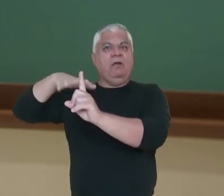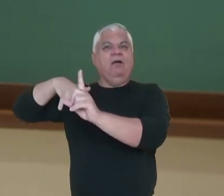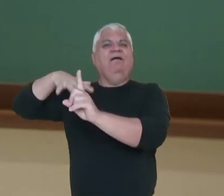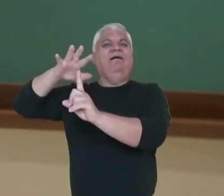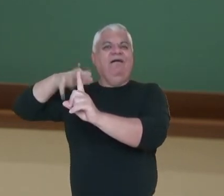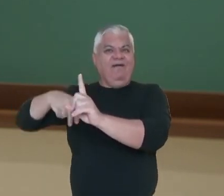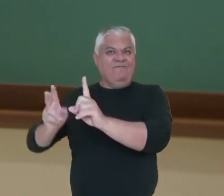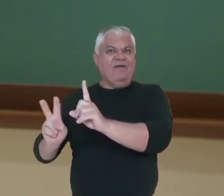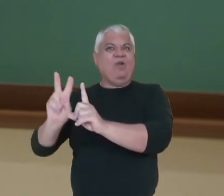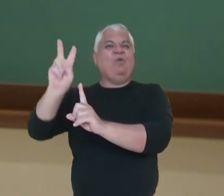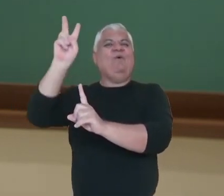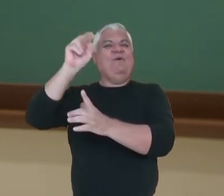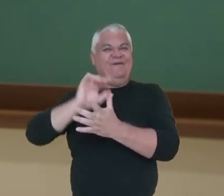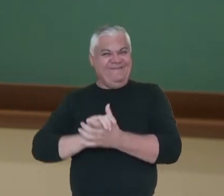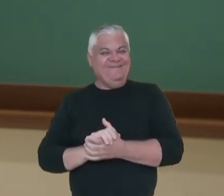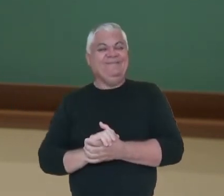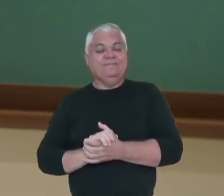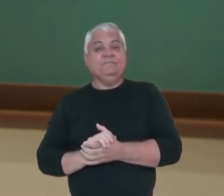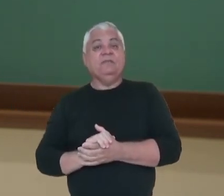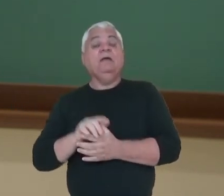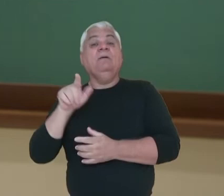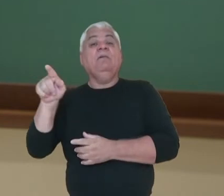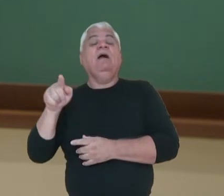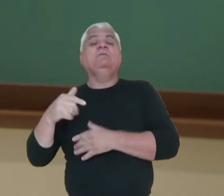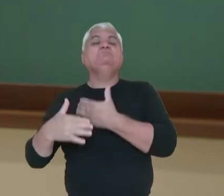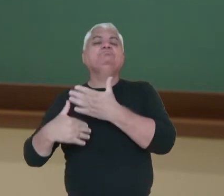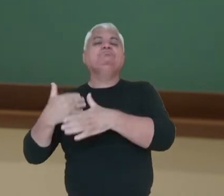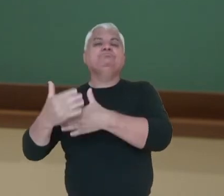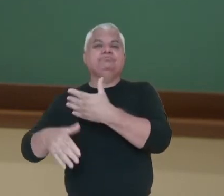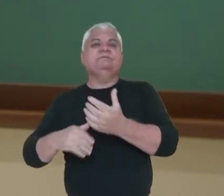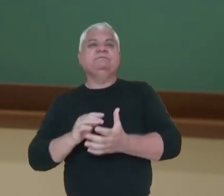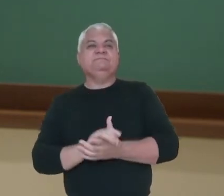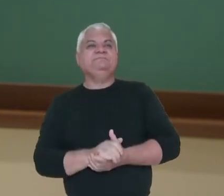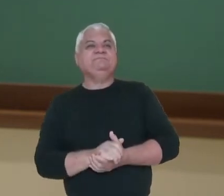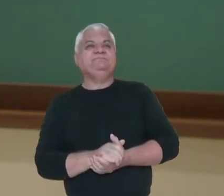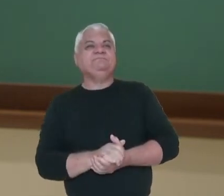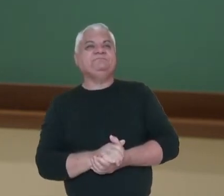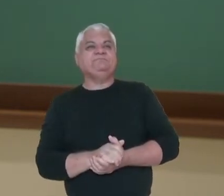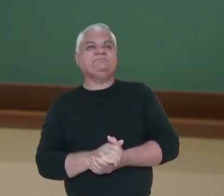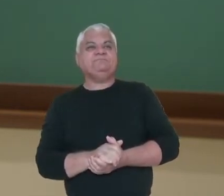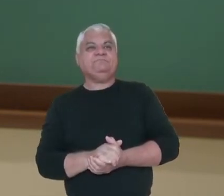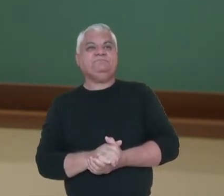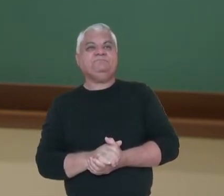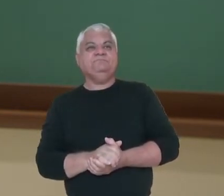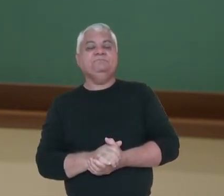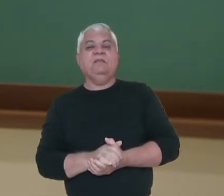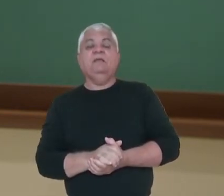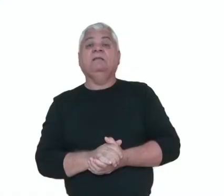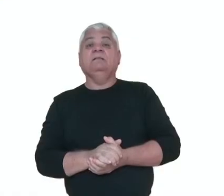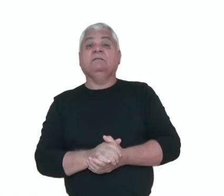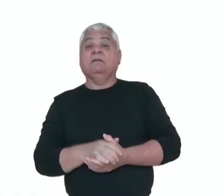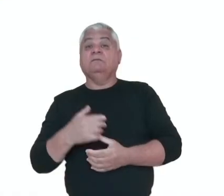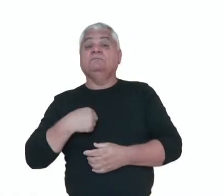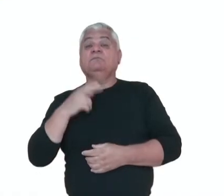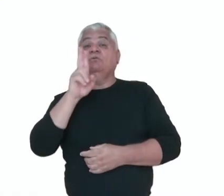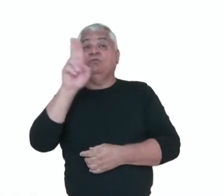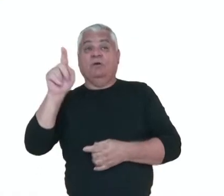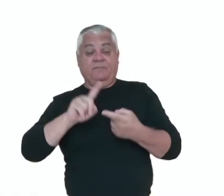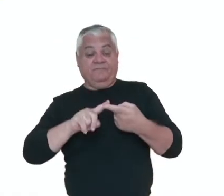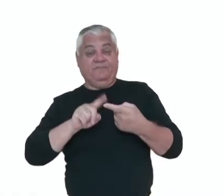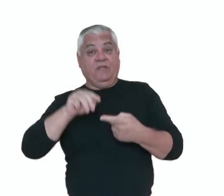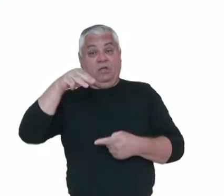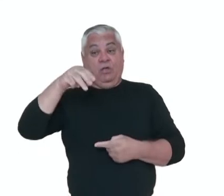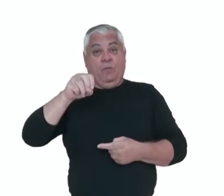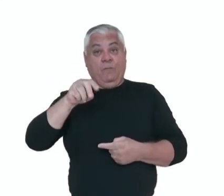tiveram reconhecimento naquele momento, mas somente um pouco depois de suas vidas. Então nós temos como principais pintores Claude Monet, que deu